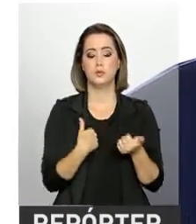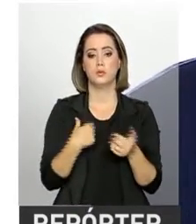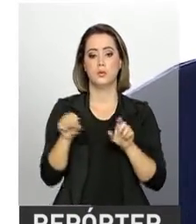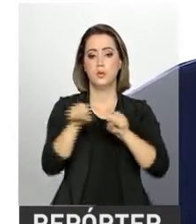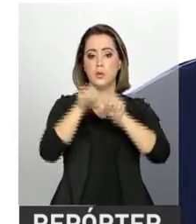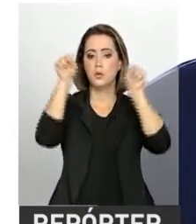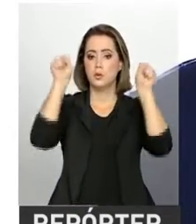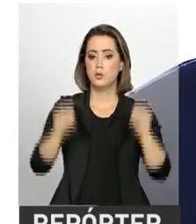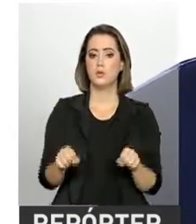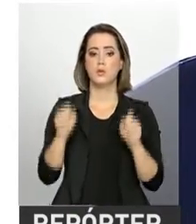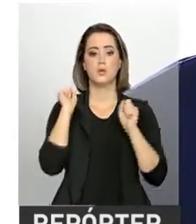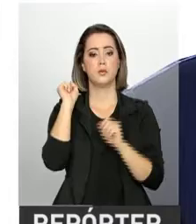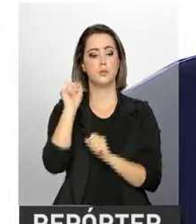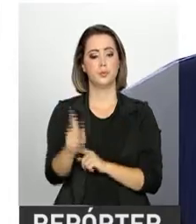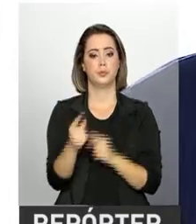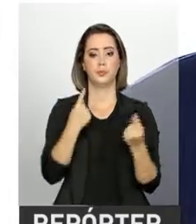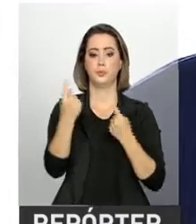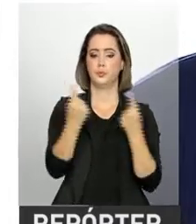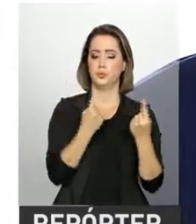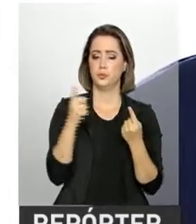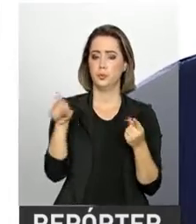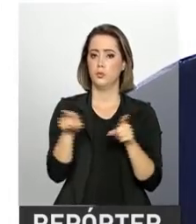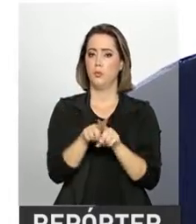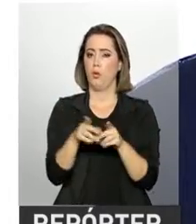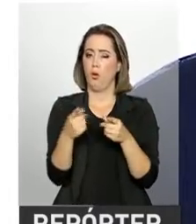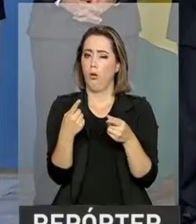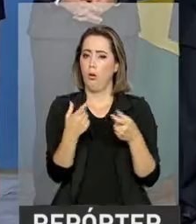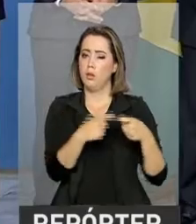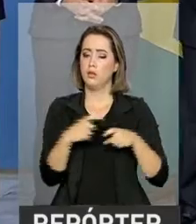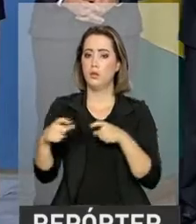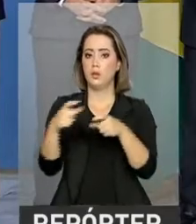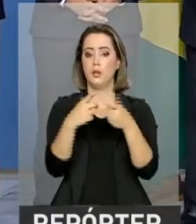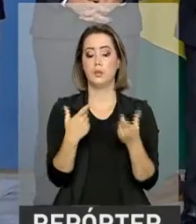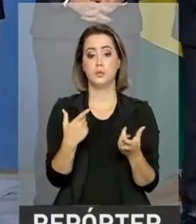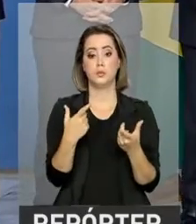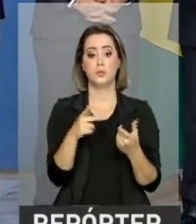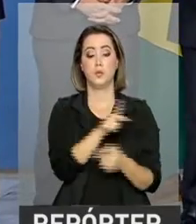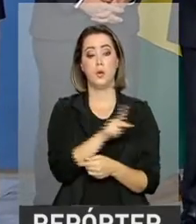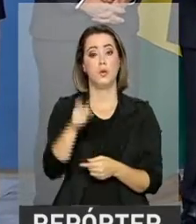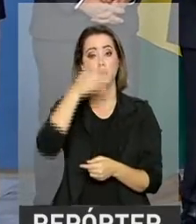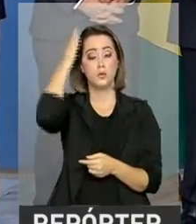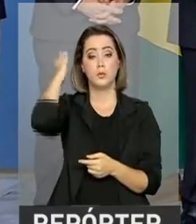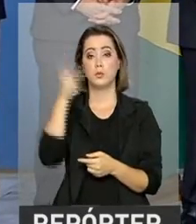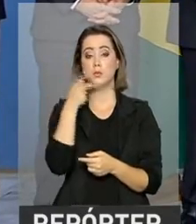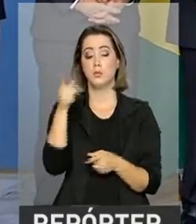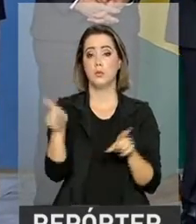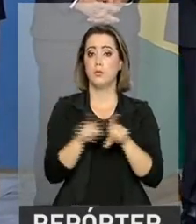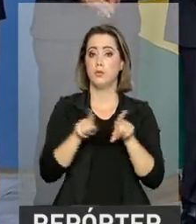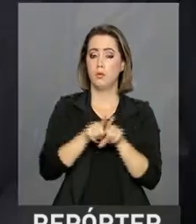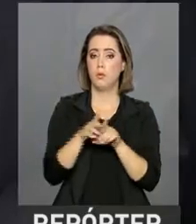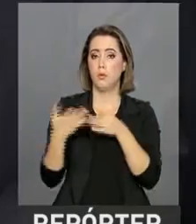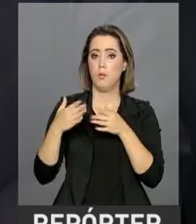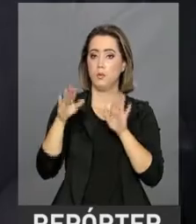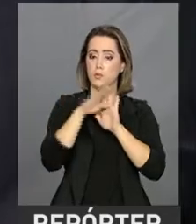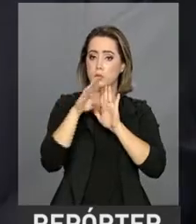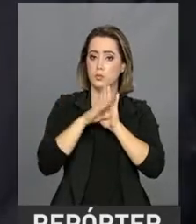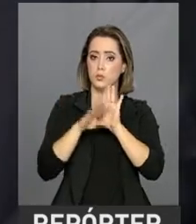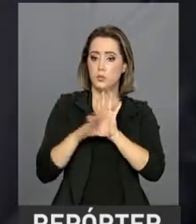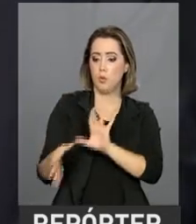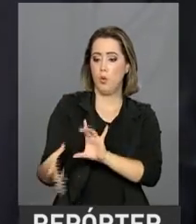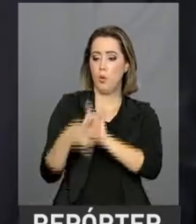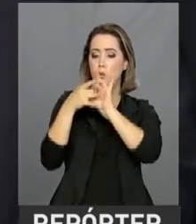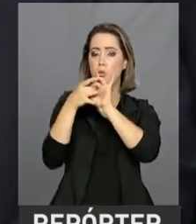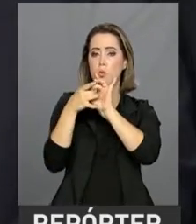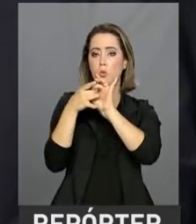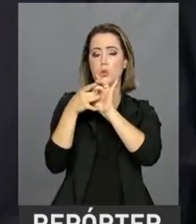de previdência dos servidores públicos locais michel temer afirmou ainda que a medida fortalece o princípio federativo